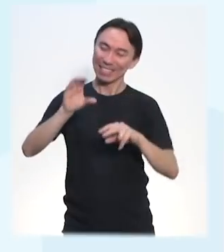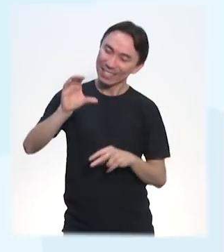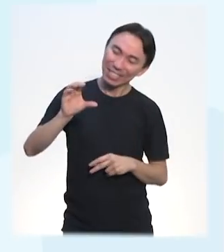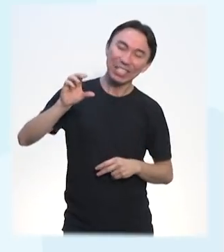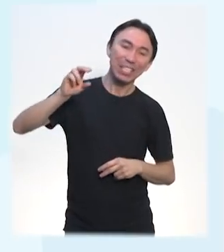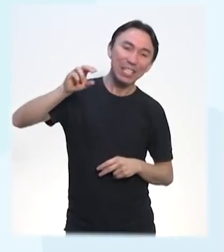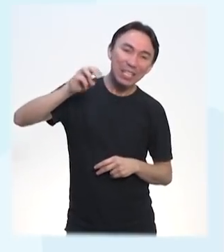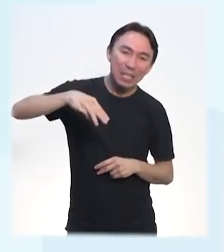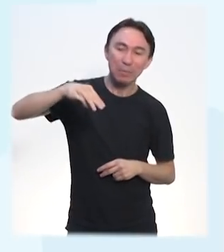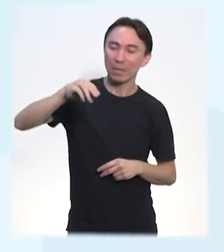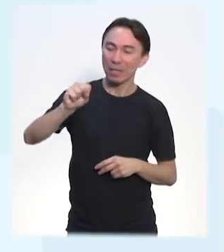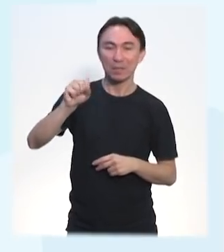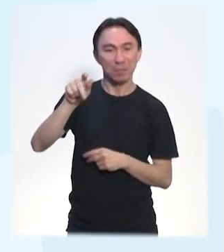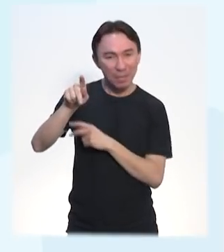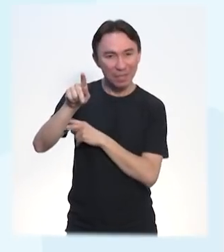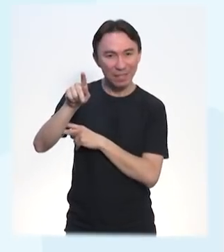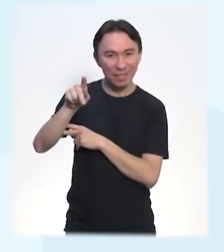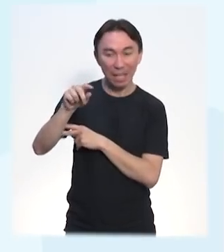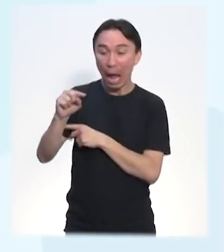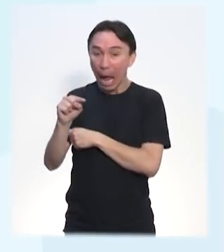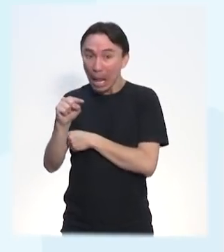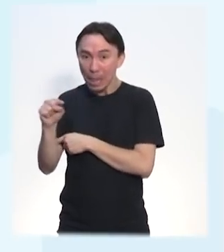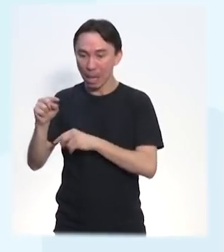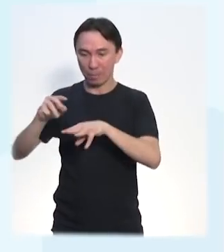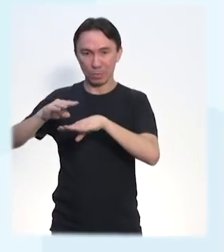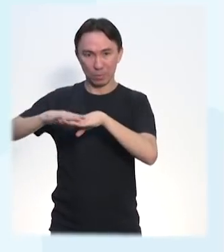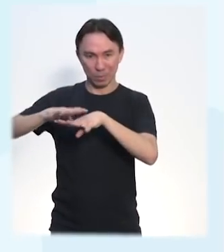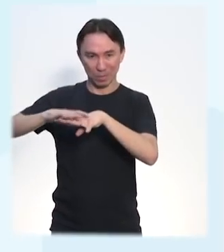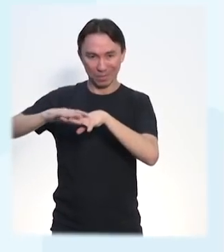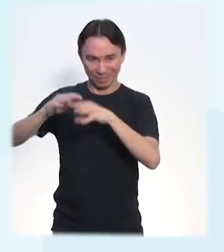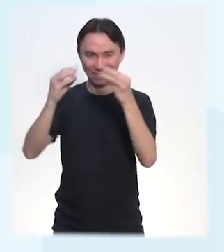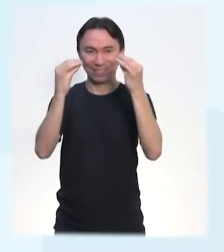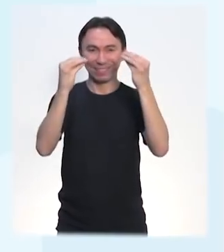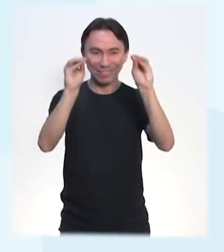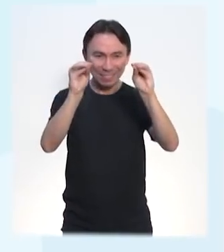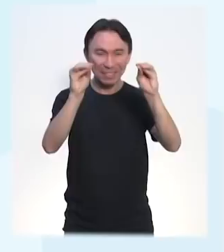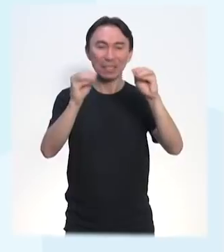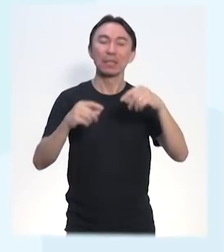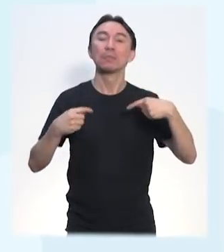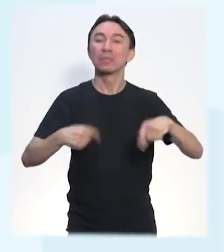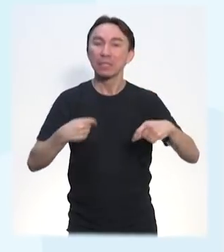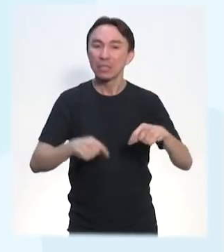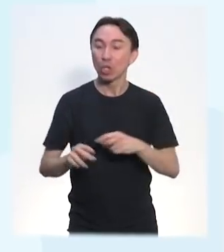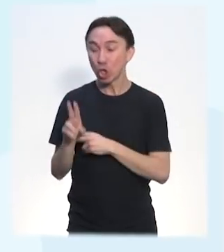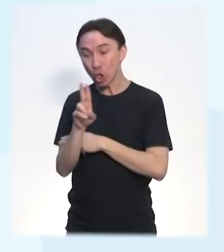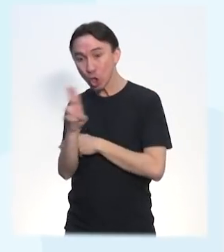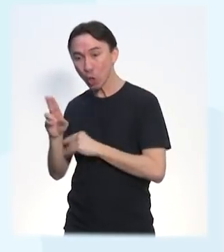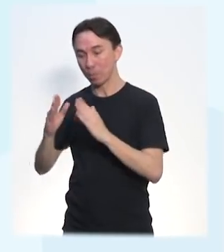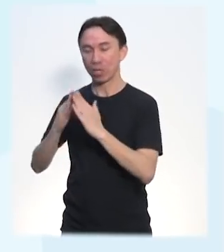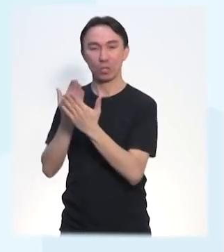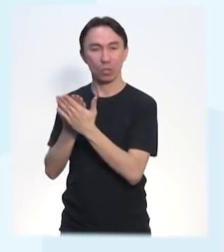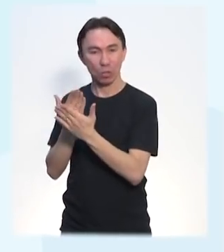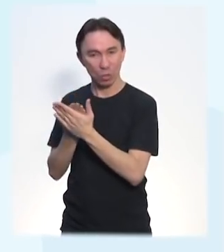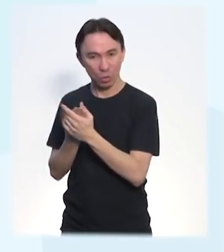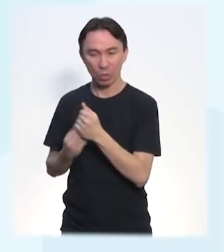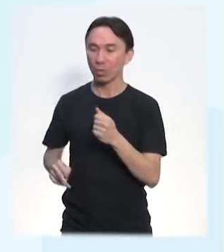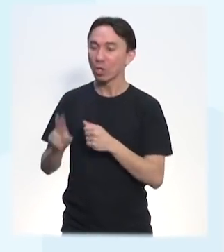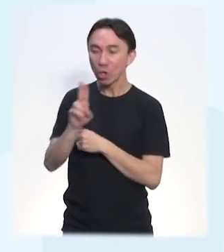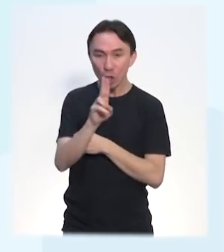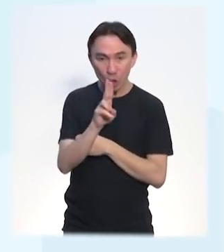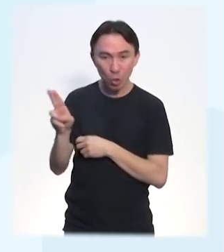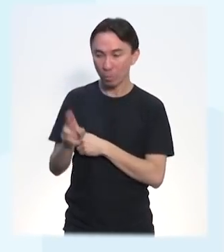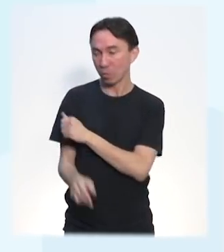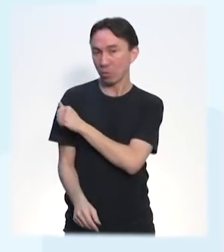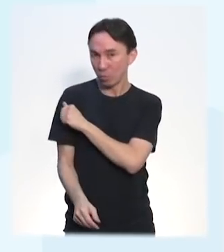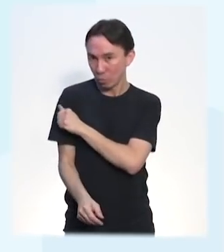CMSP_matemática, e aí na descrição tem que ter o quê? O nome da escola, o nome do aluno, o nome do